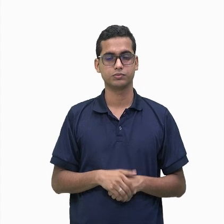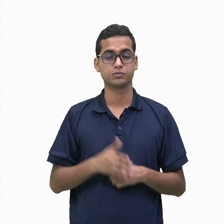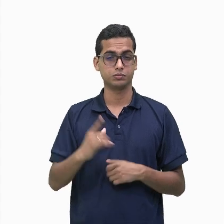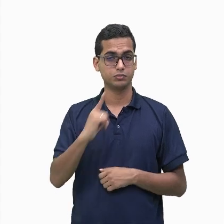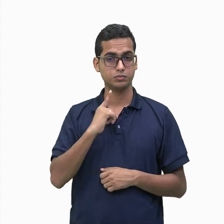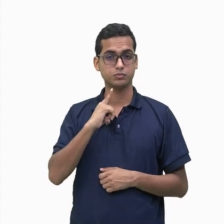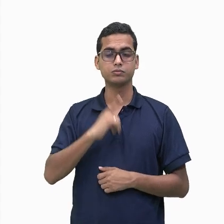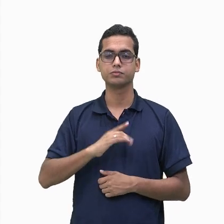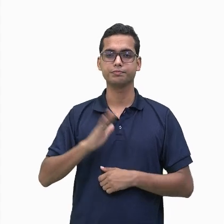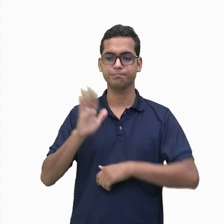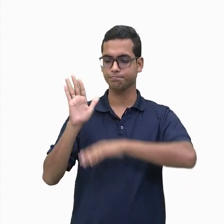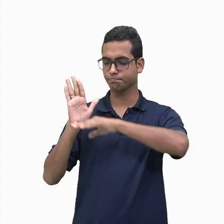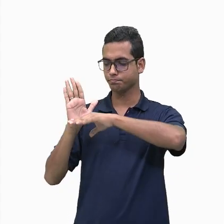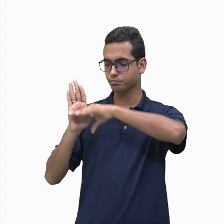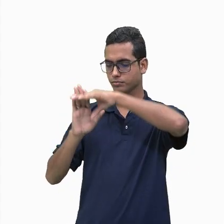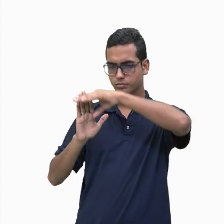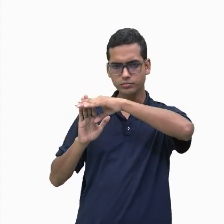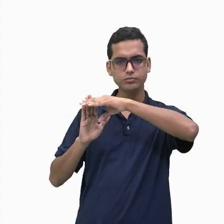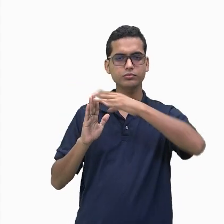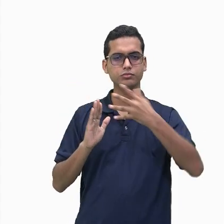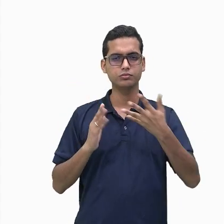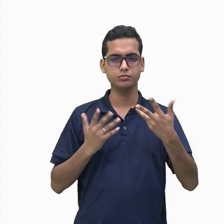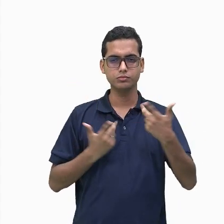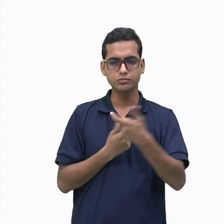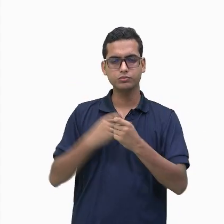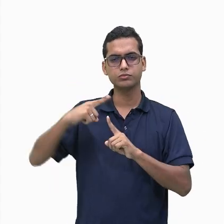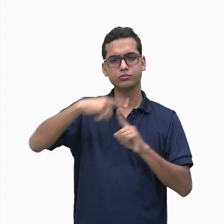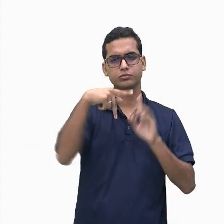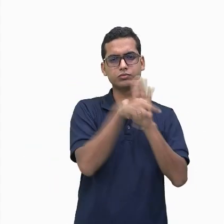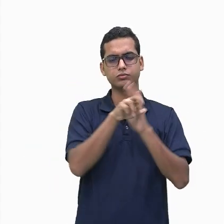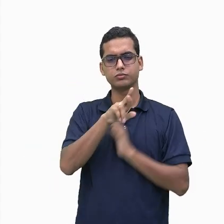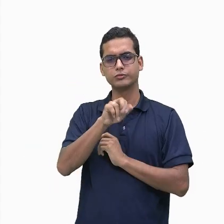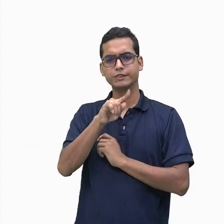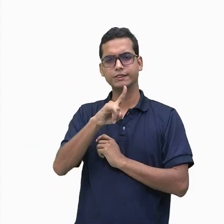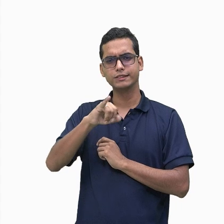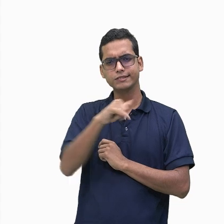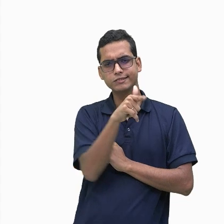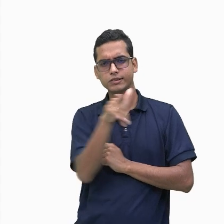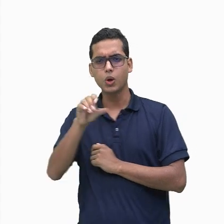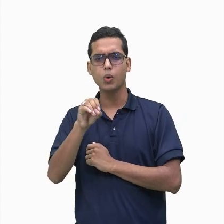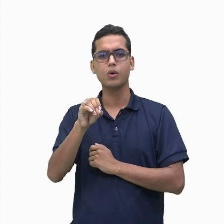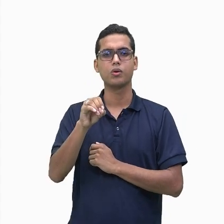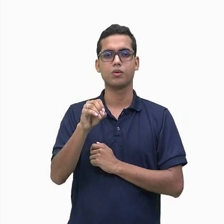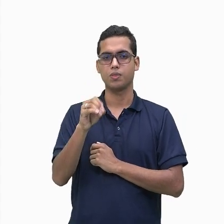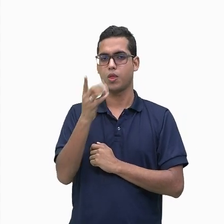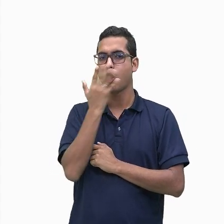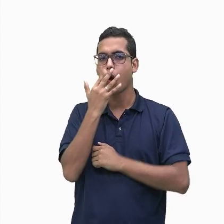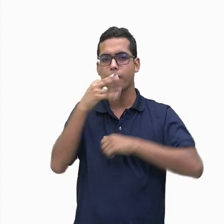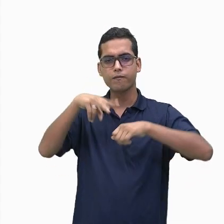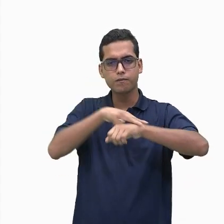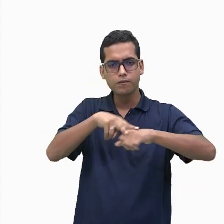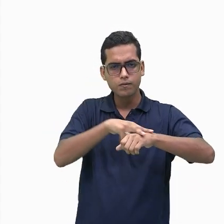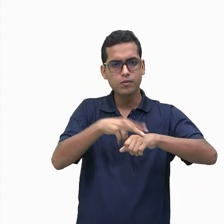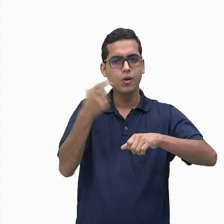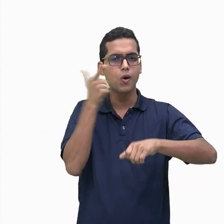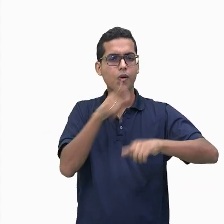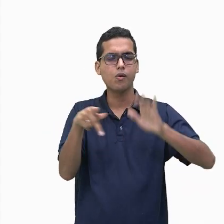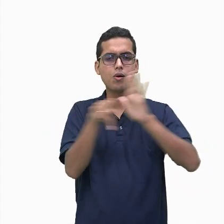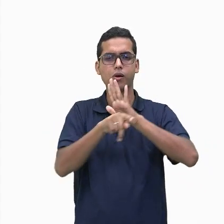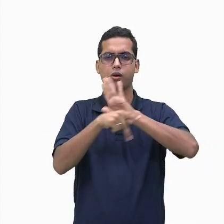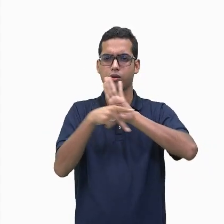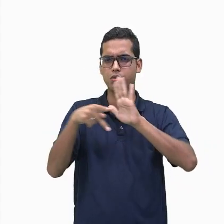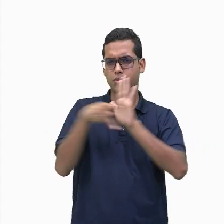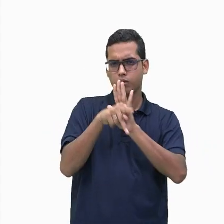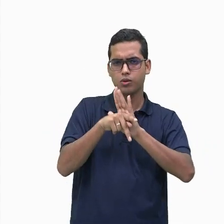tem diferentes tons de radiação, como a cor verde pode se fazer nessa escala, a cor verde claro, verde